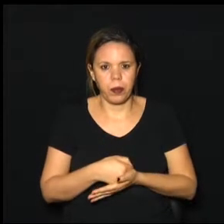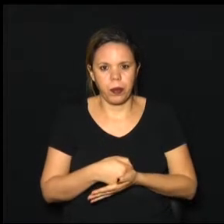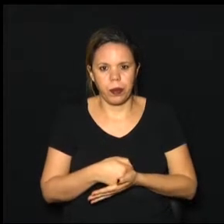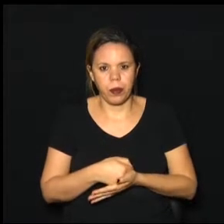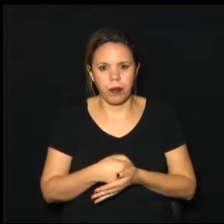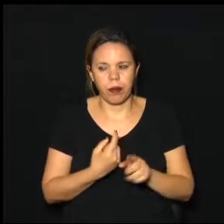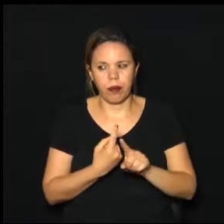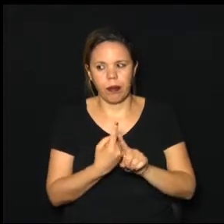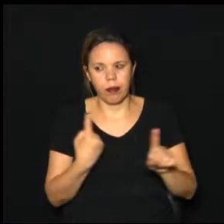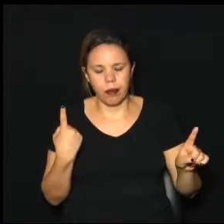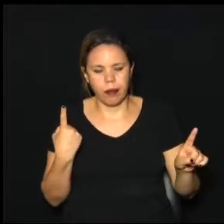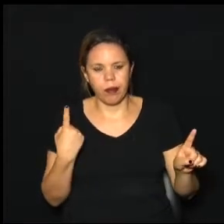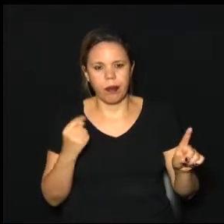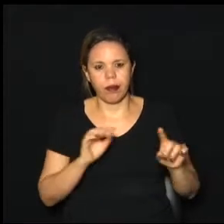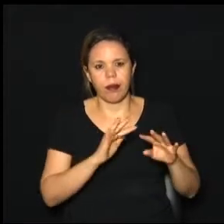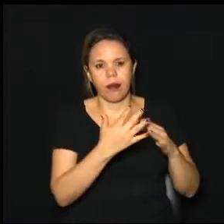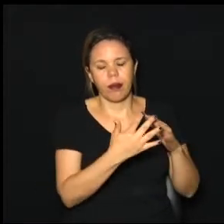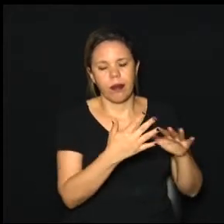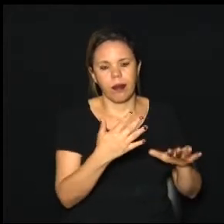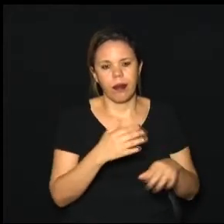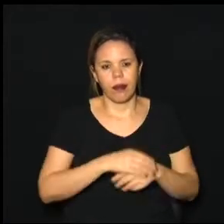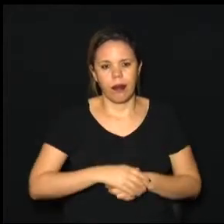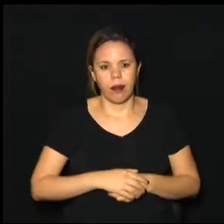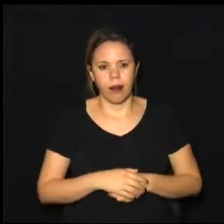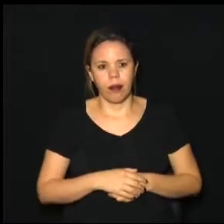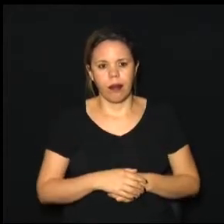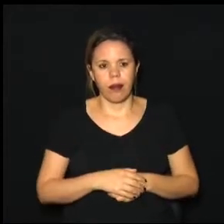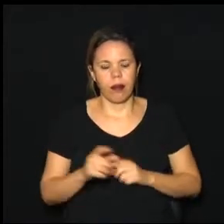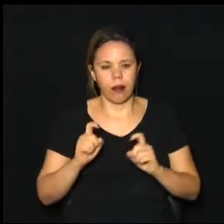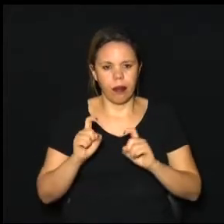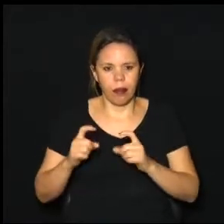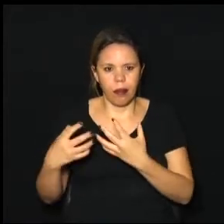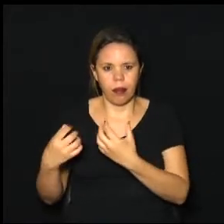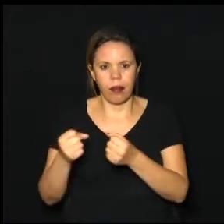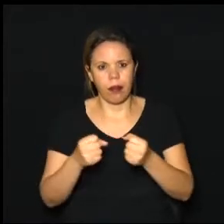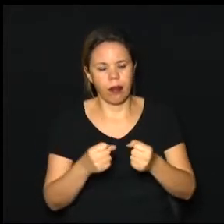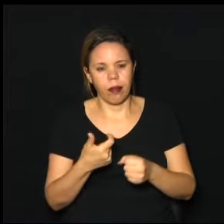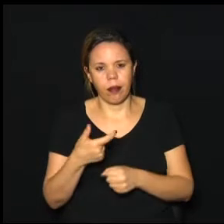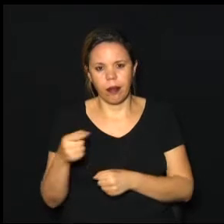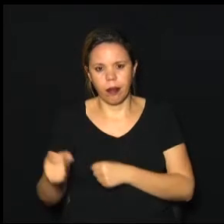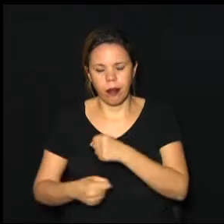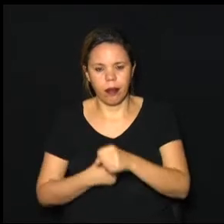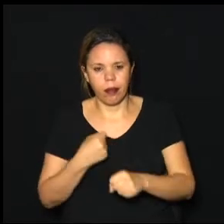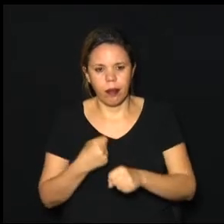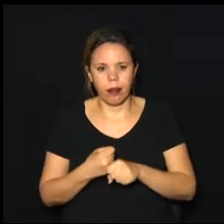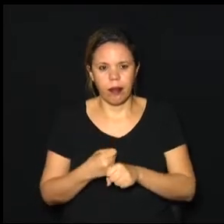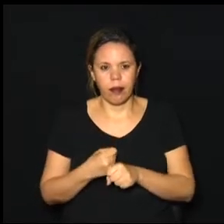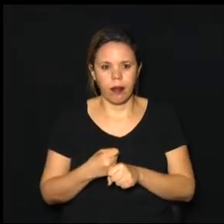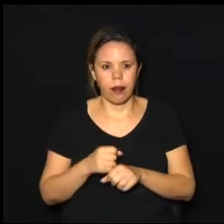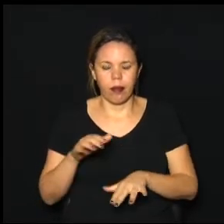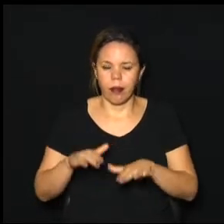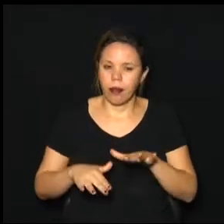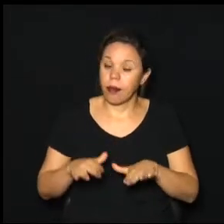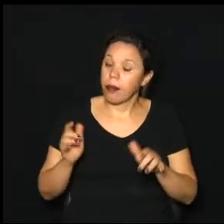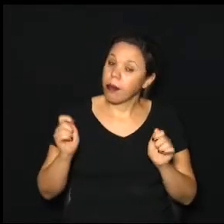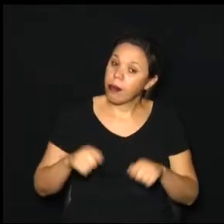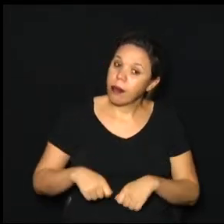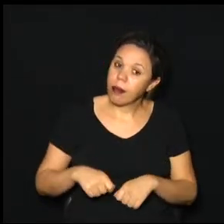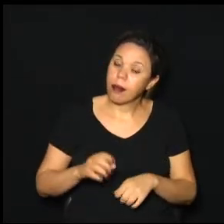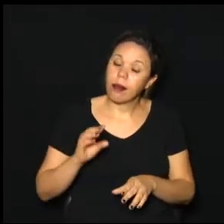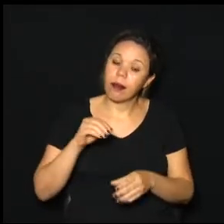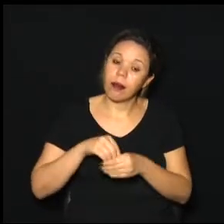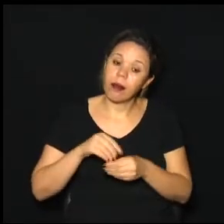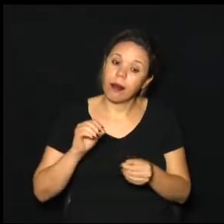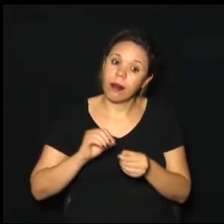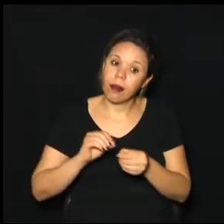de afastamento, de isolamento social, as convenções em 2020, no mais das vezes, provavelmente serão